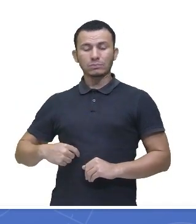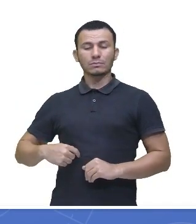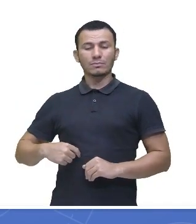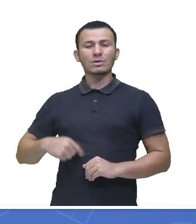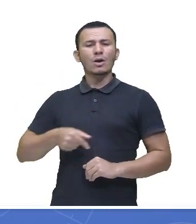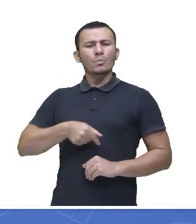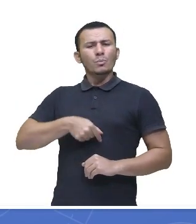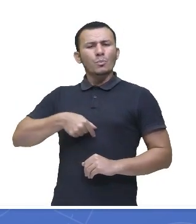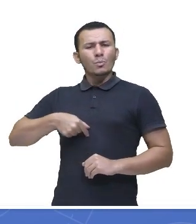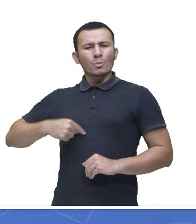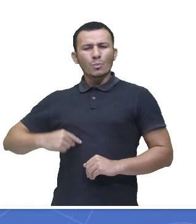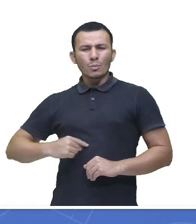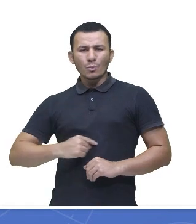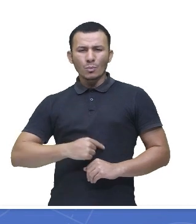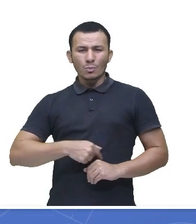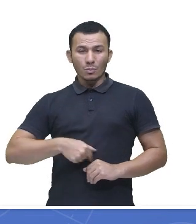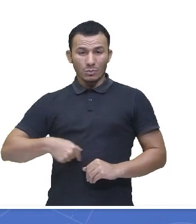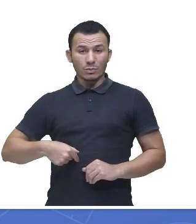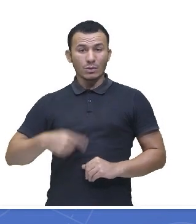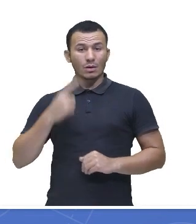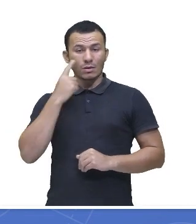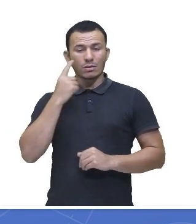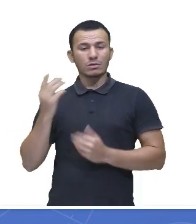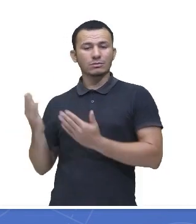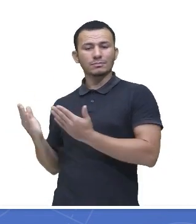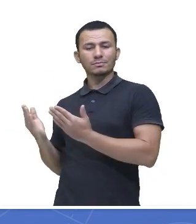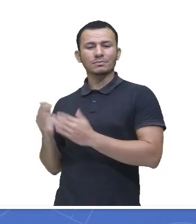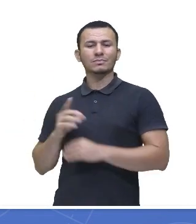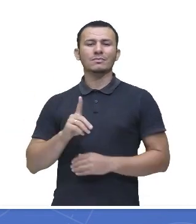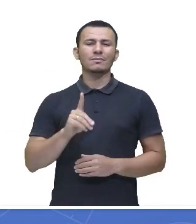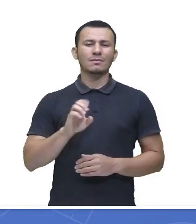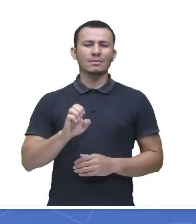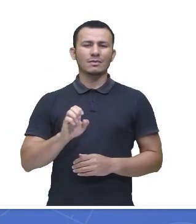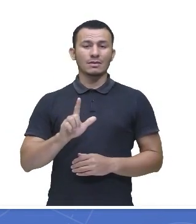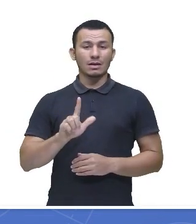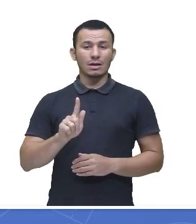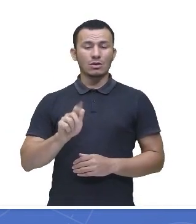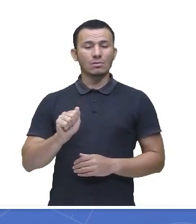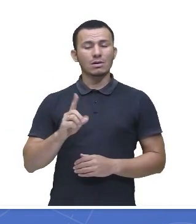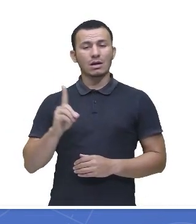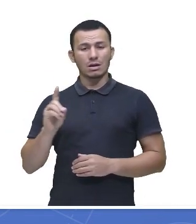delgado. Vamos lá? Gente, o intestino delgado, ele